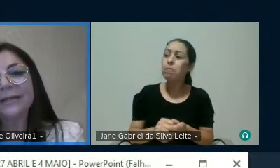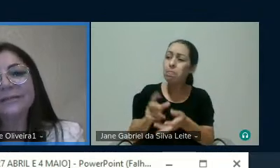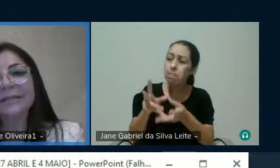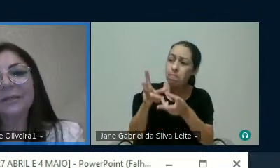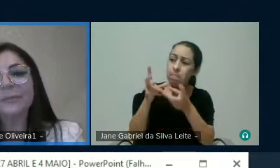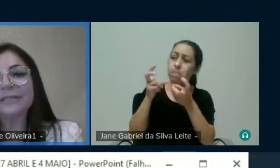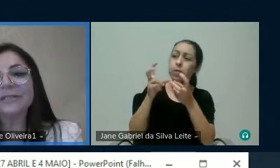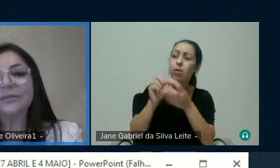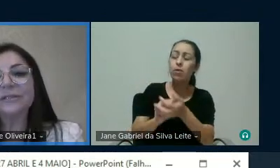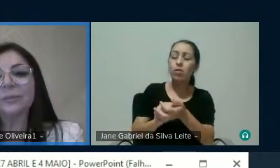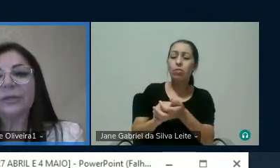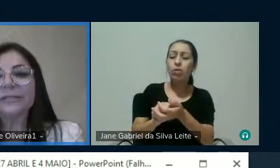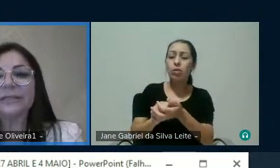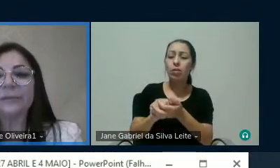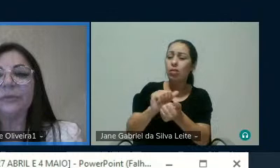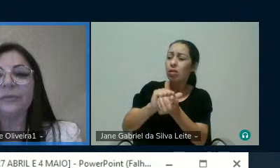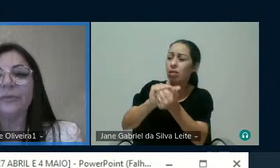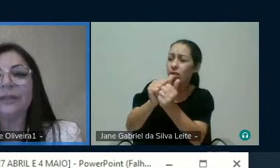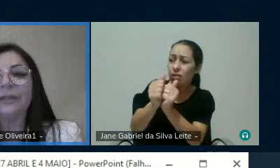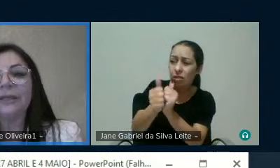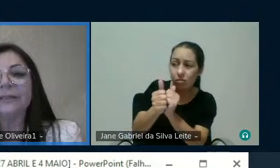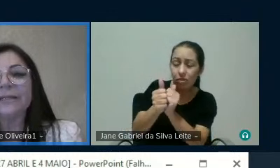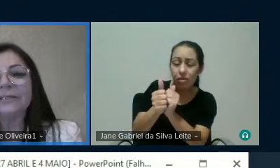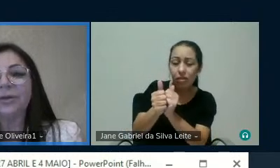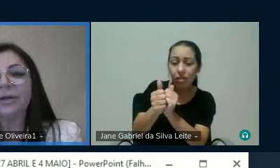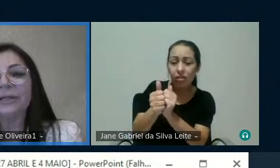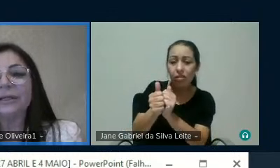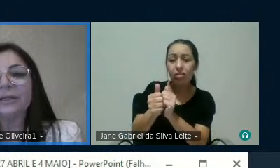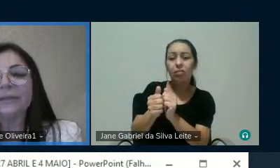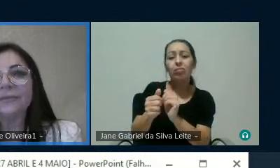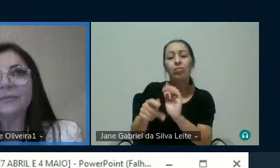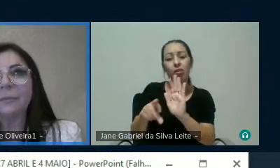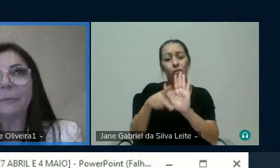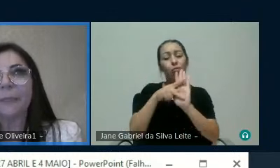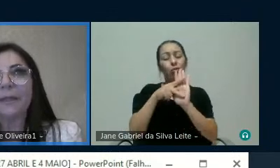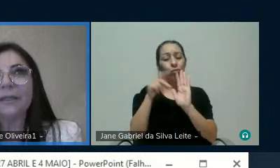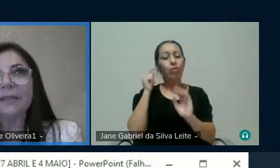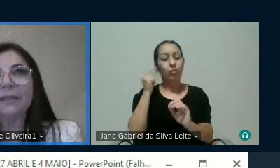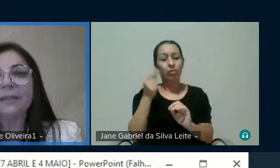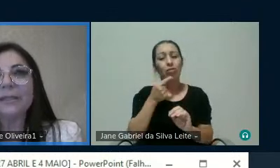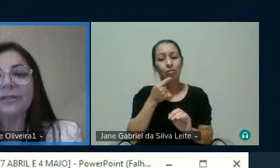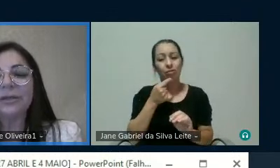ela traz adaptações, por exemplo, na história